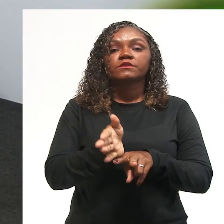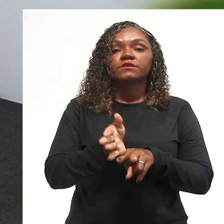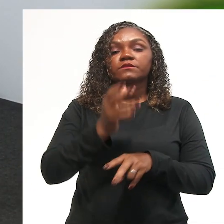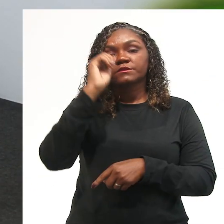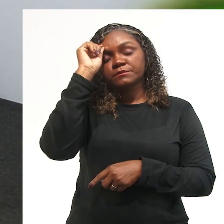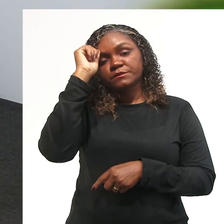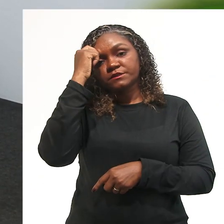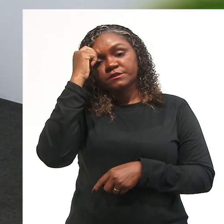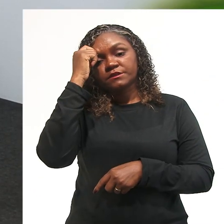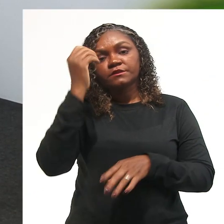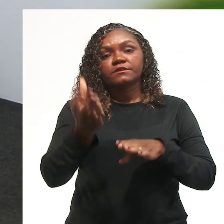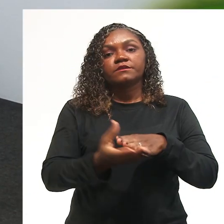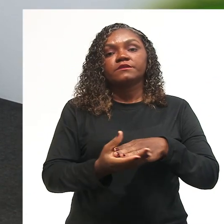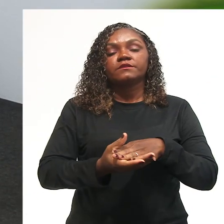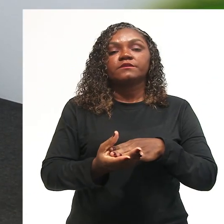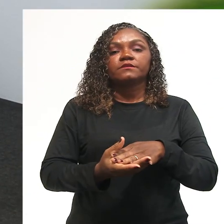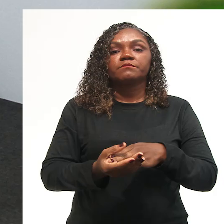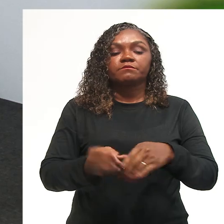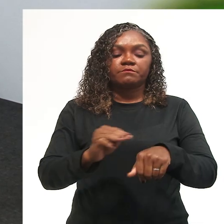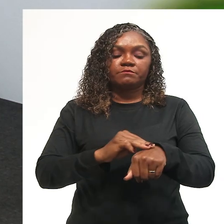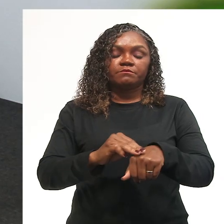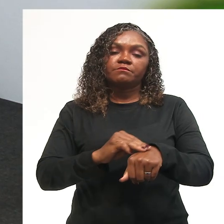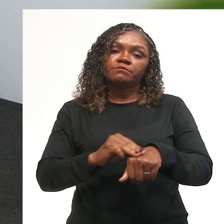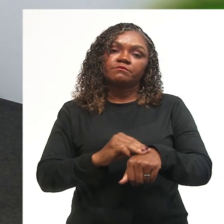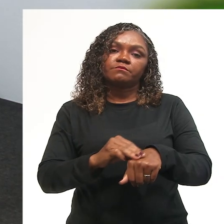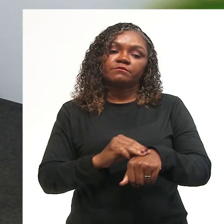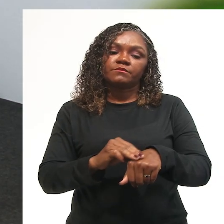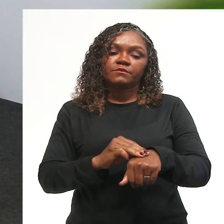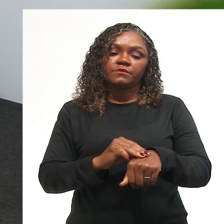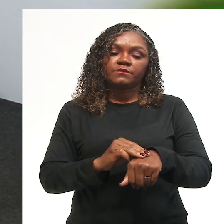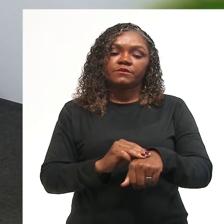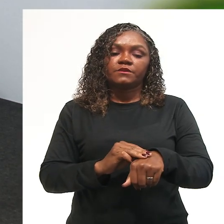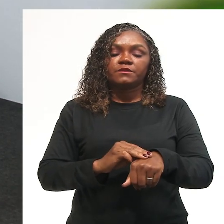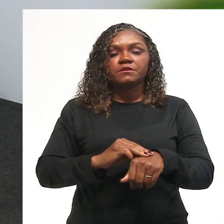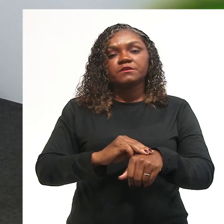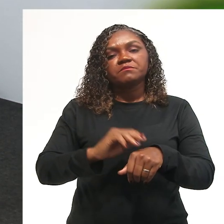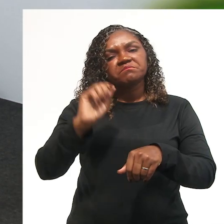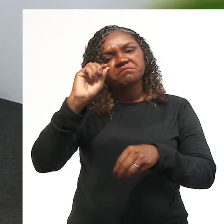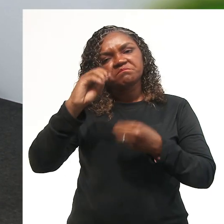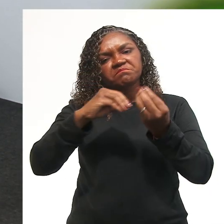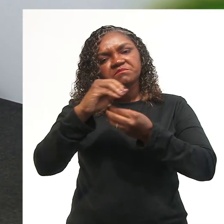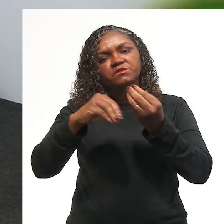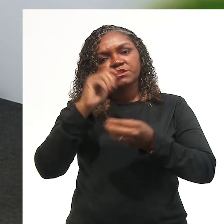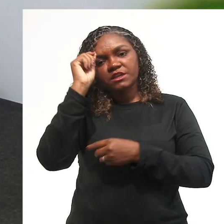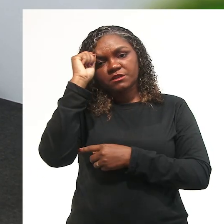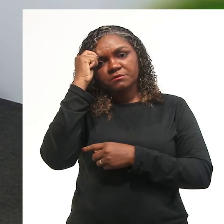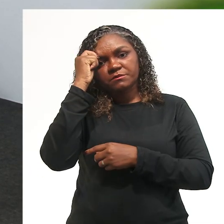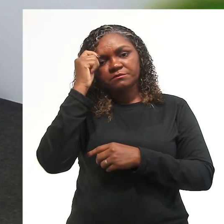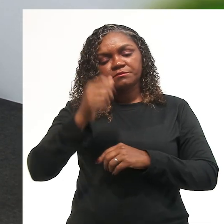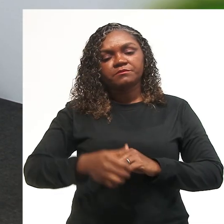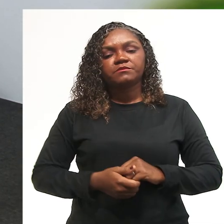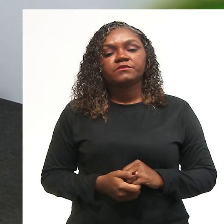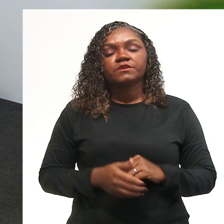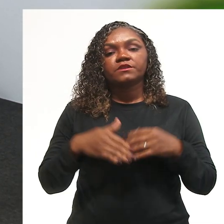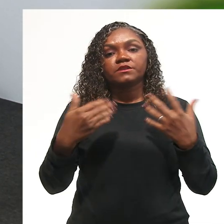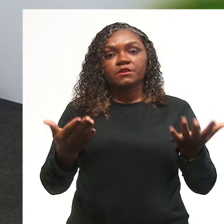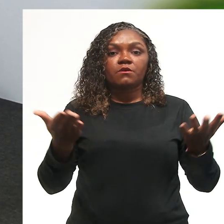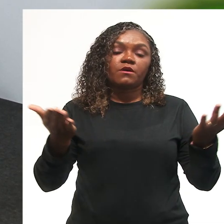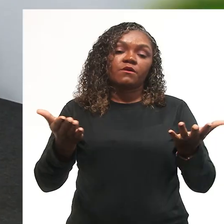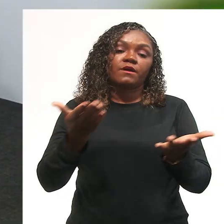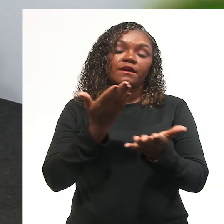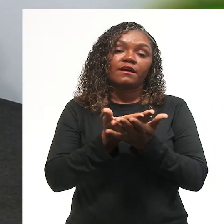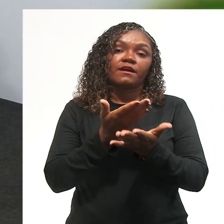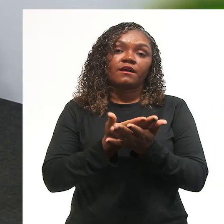preta, sapatos marrom e preto. Então, hoje nós vamos começar com a nossa primeira